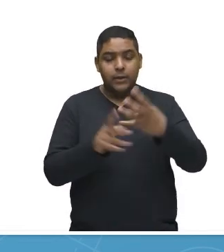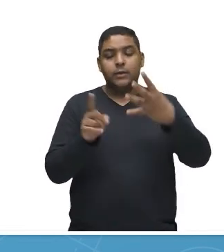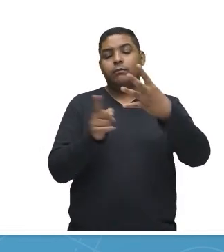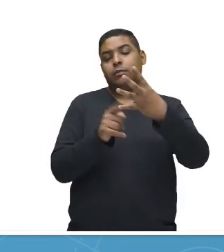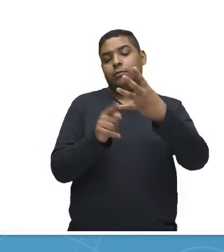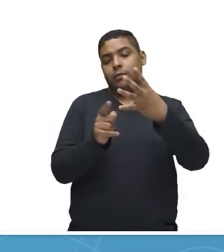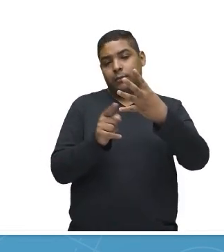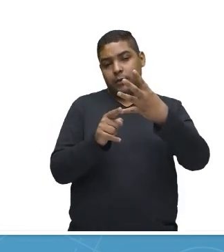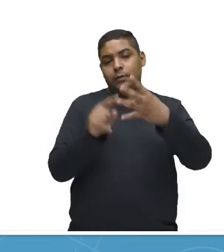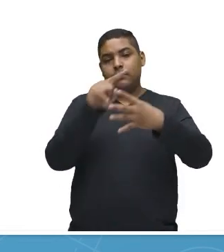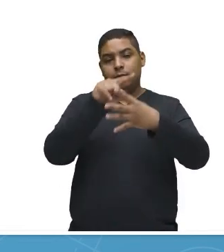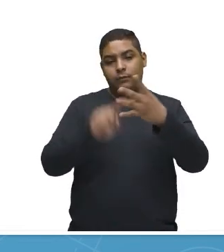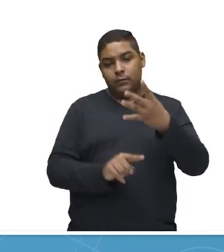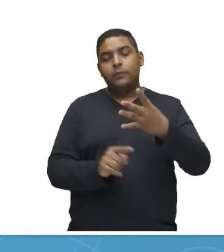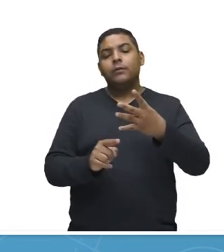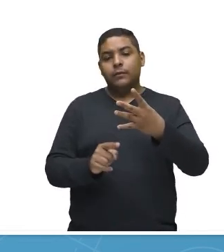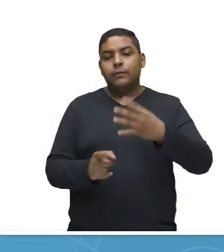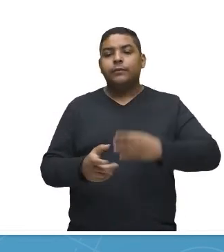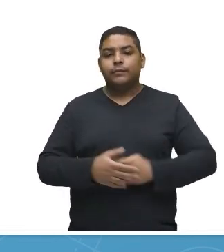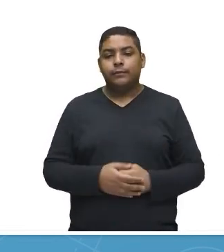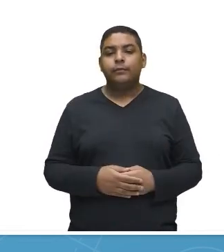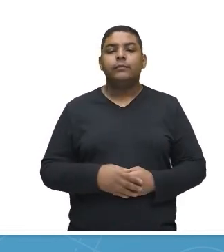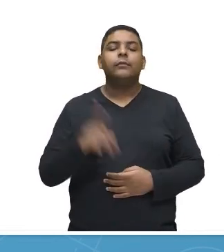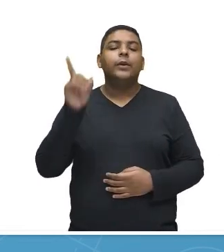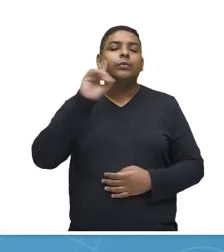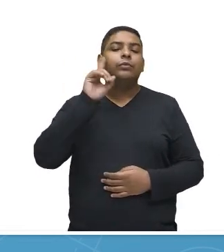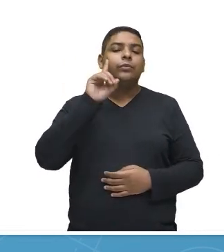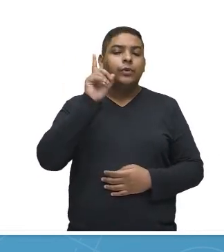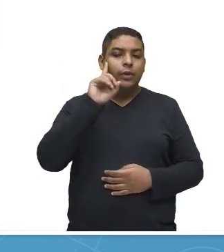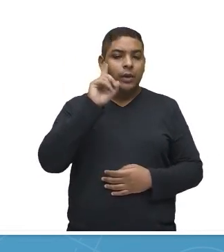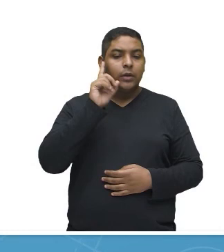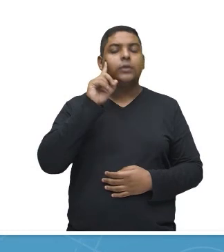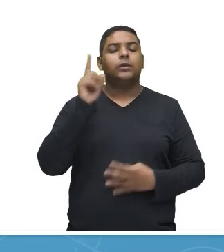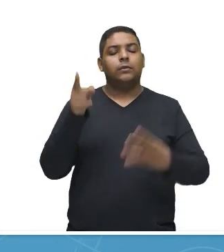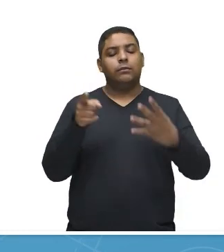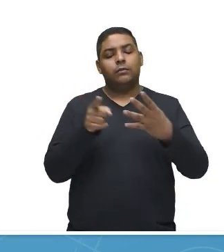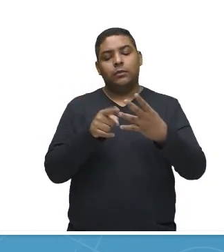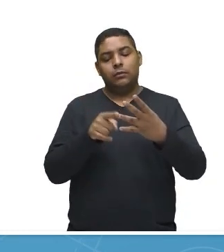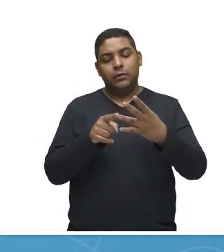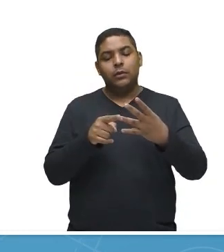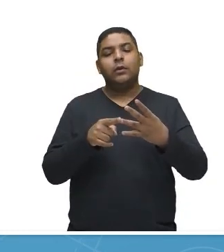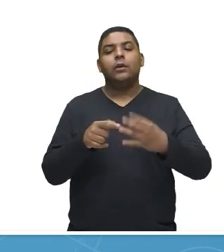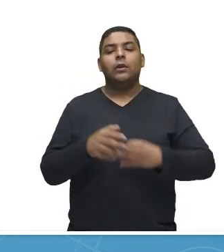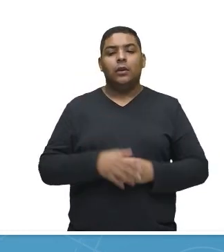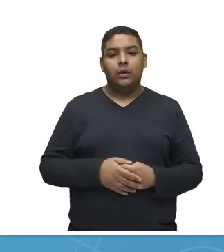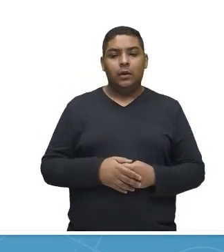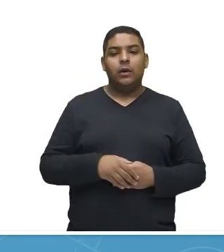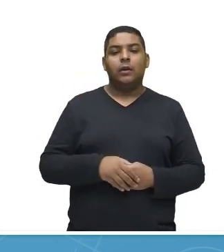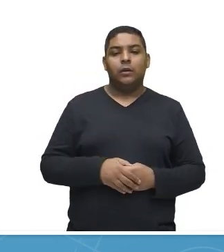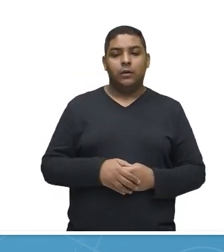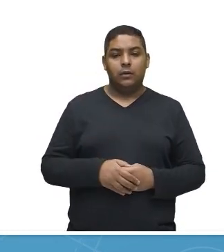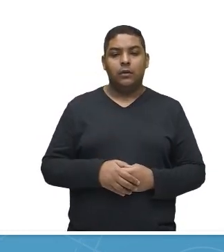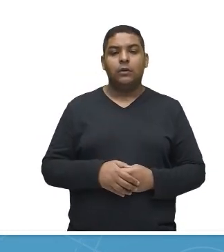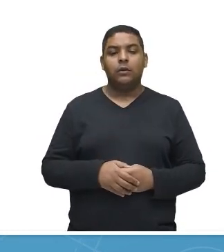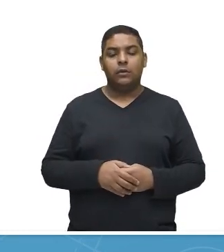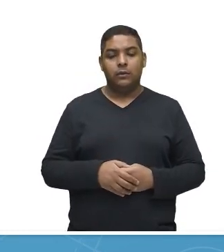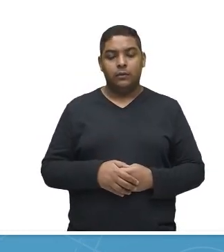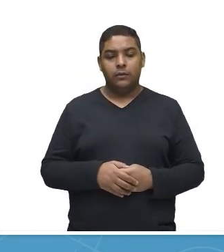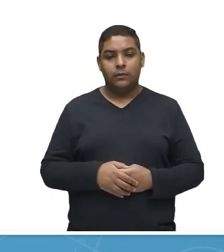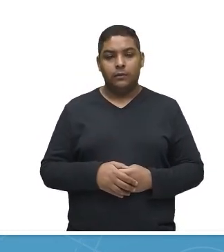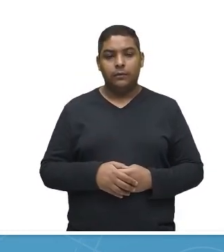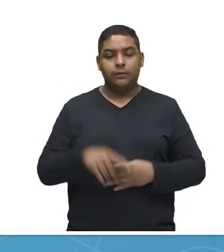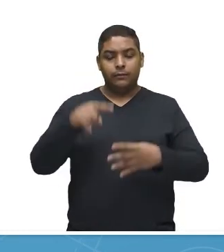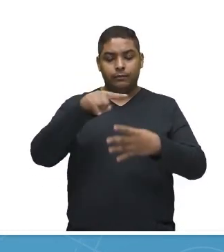vocês, estão atividades do dia a dia, no segundo degrau as aeróbicas, no terceiro flexibilidade e força e